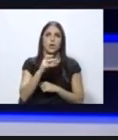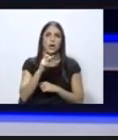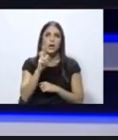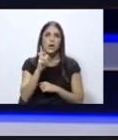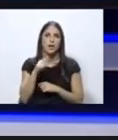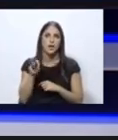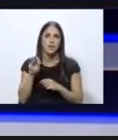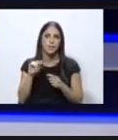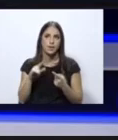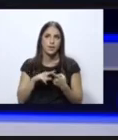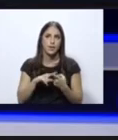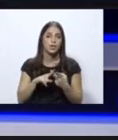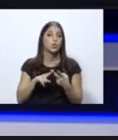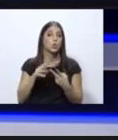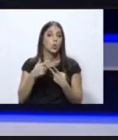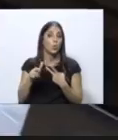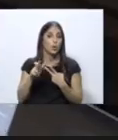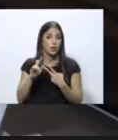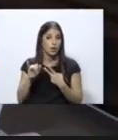Nilsson e Tony Martínez.